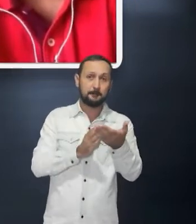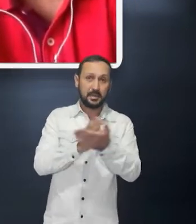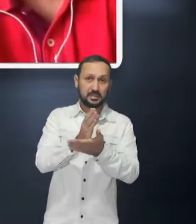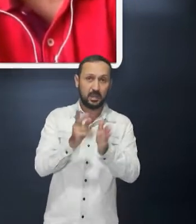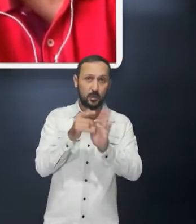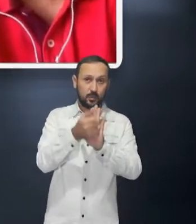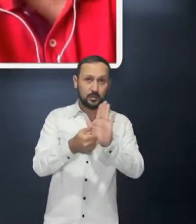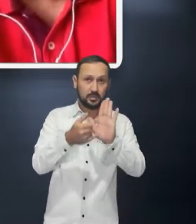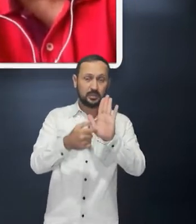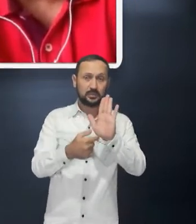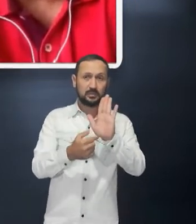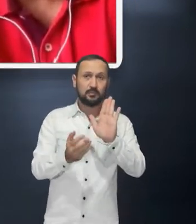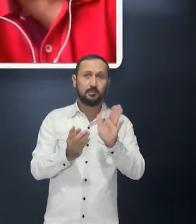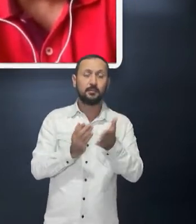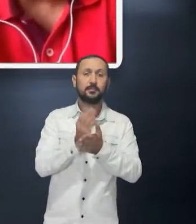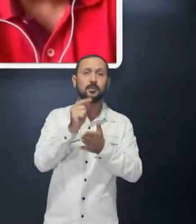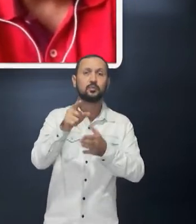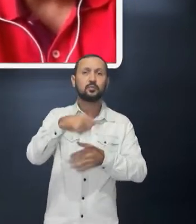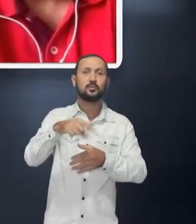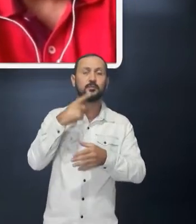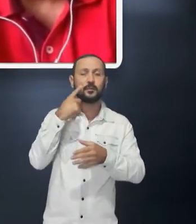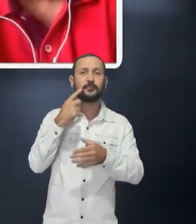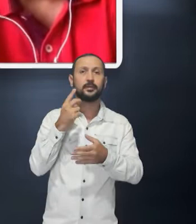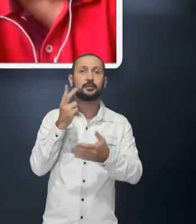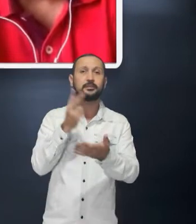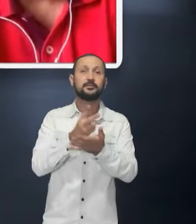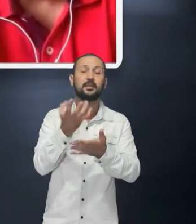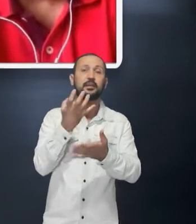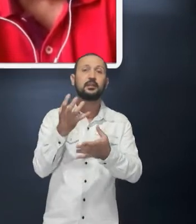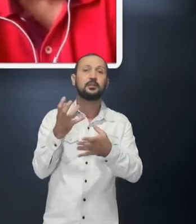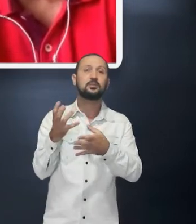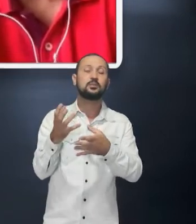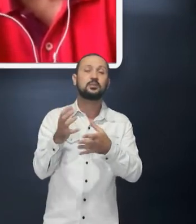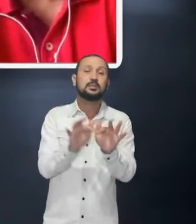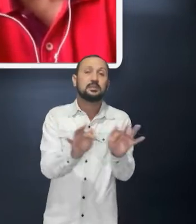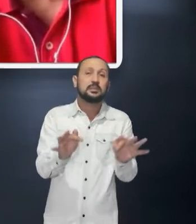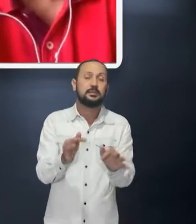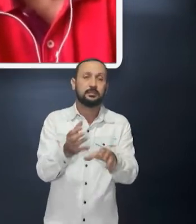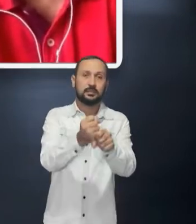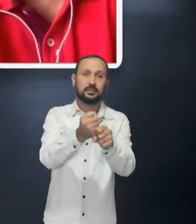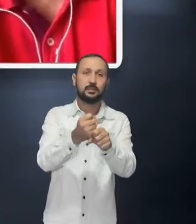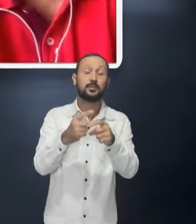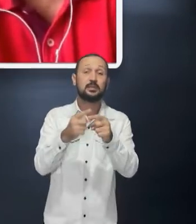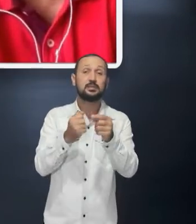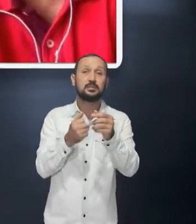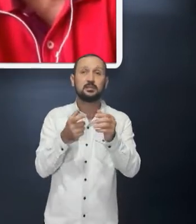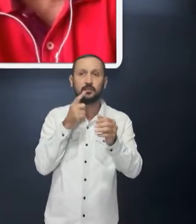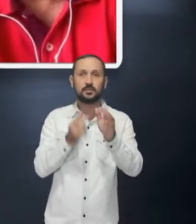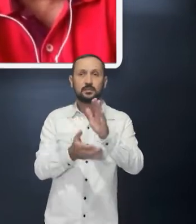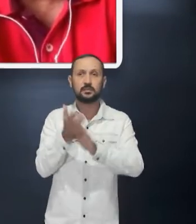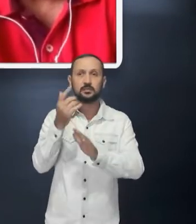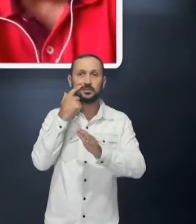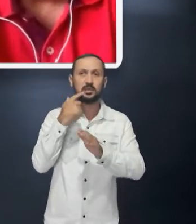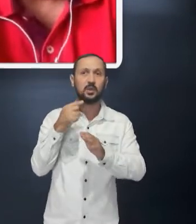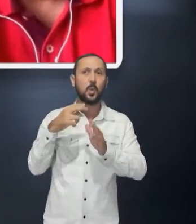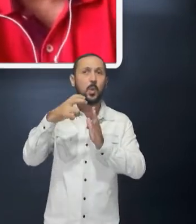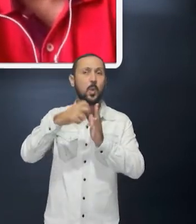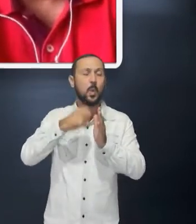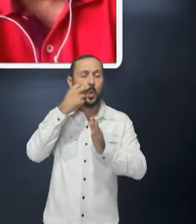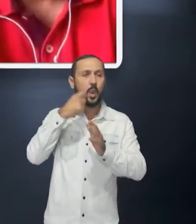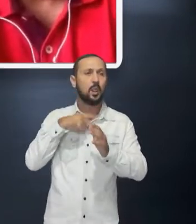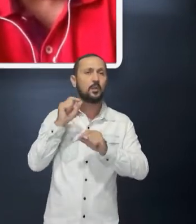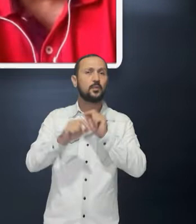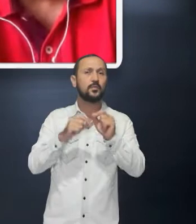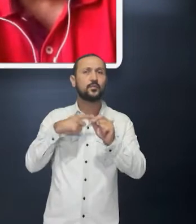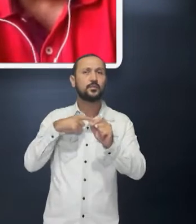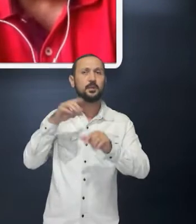está, é deixar todo mundo refém do simples. Porque se você sai do simples, no lucro presumido, você